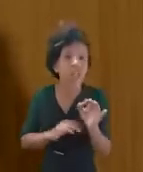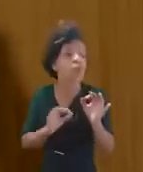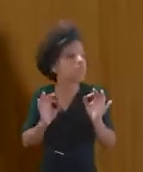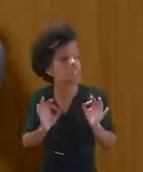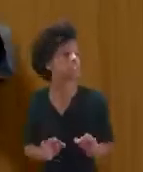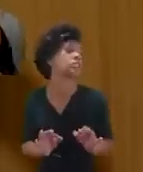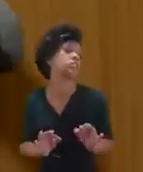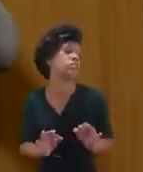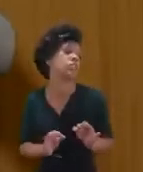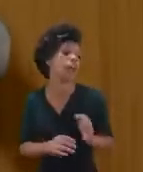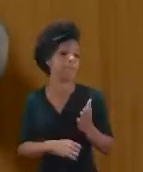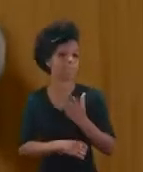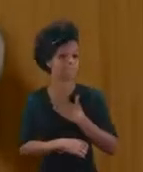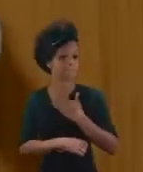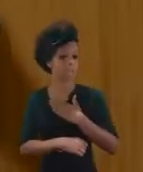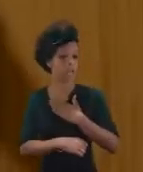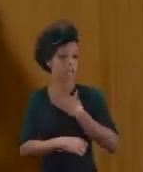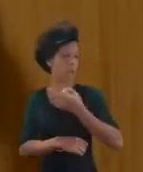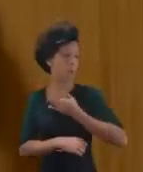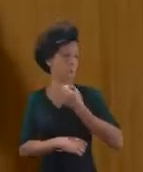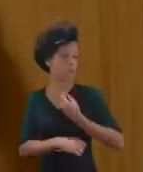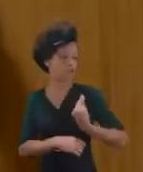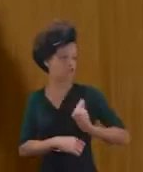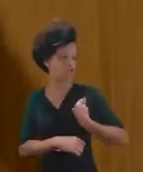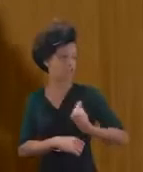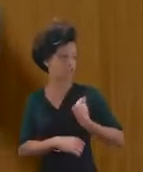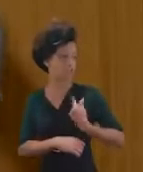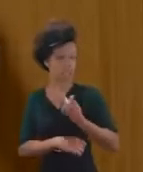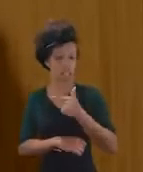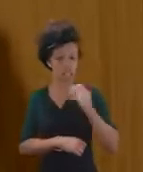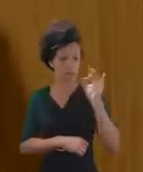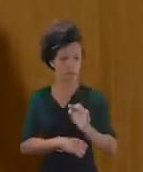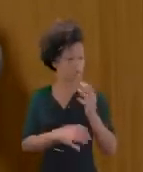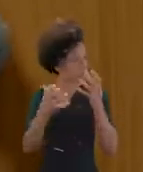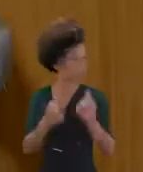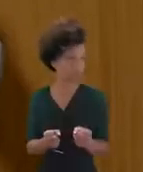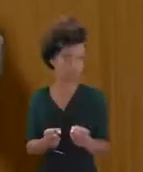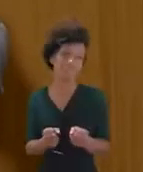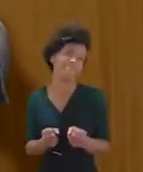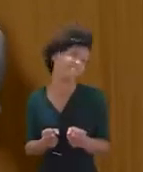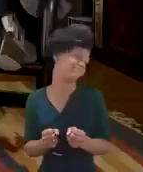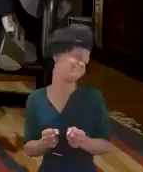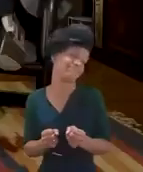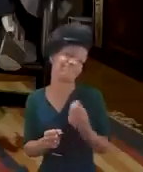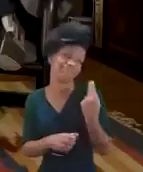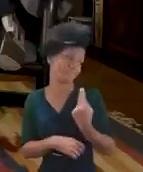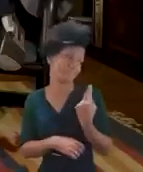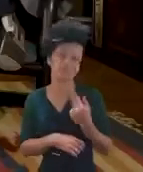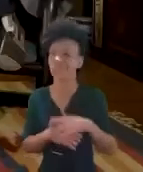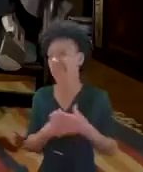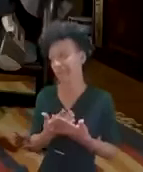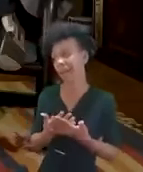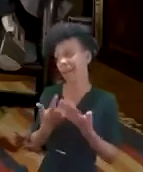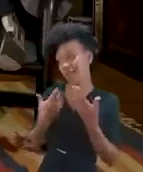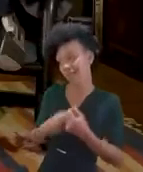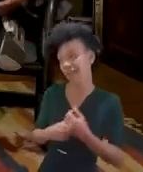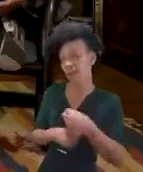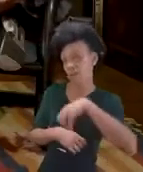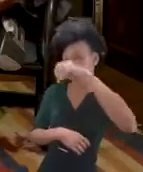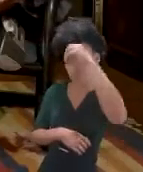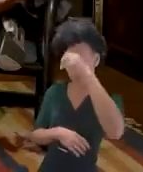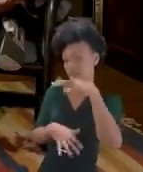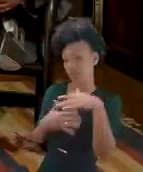100 porcento de razão não é ter a minha Ótica de vida sem por cento aceita não dá admitir a sua ignorância